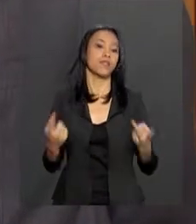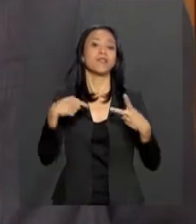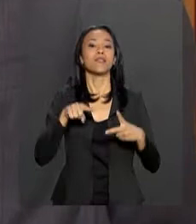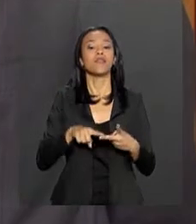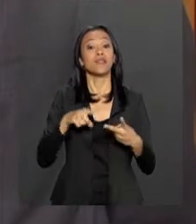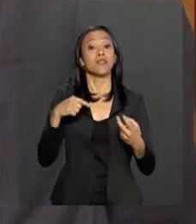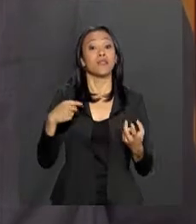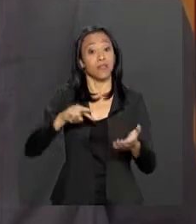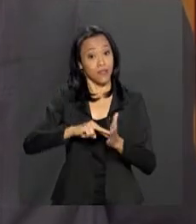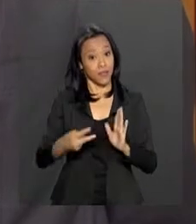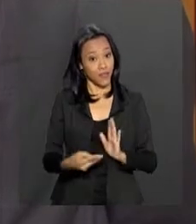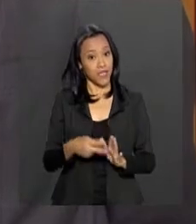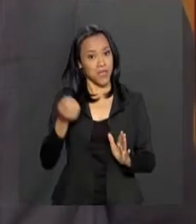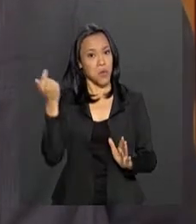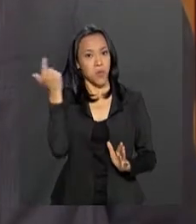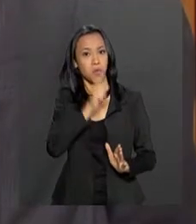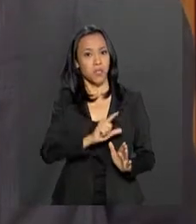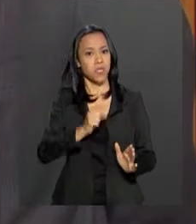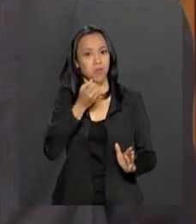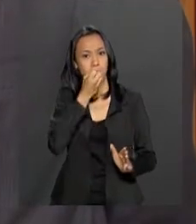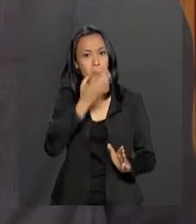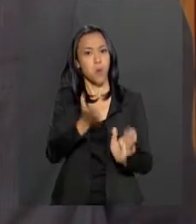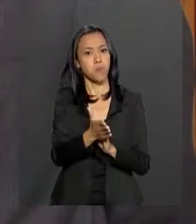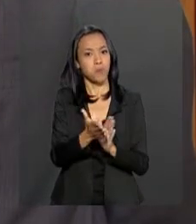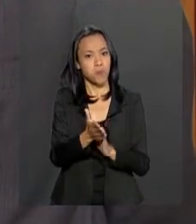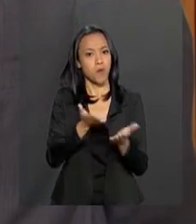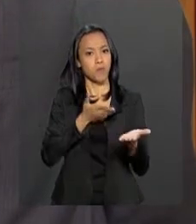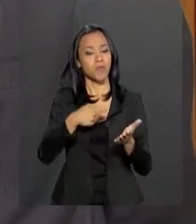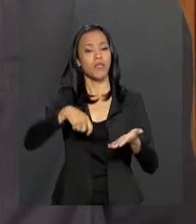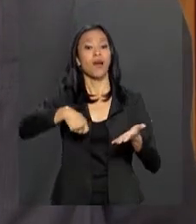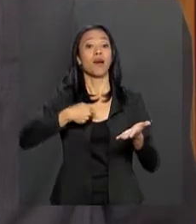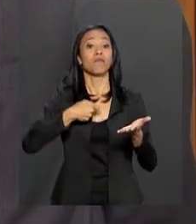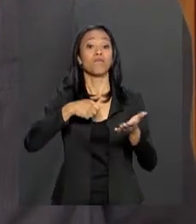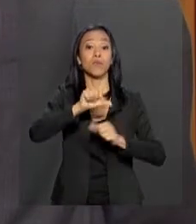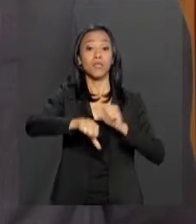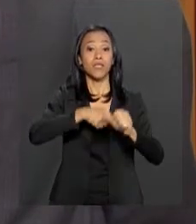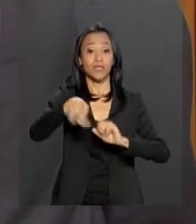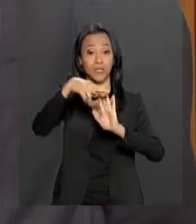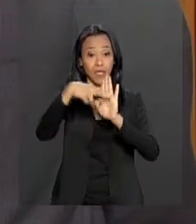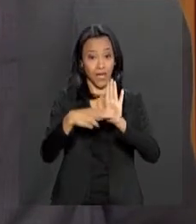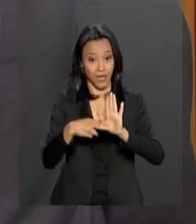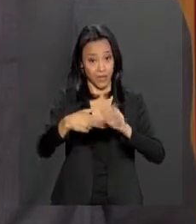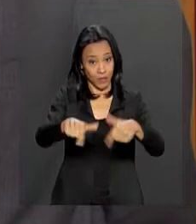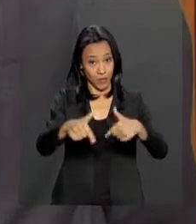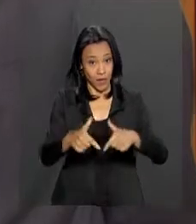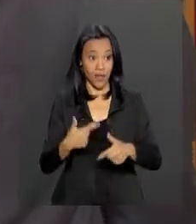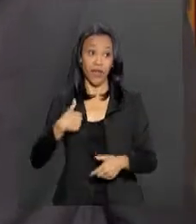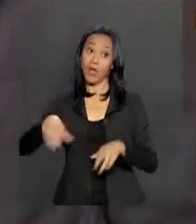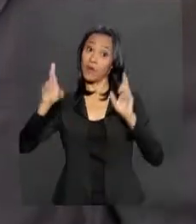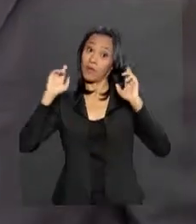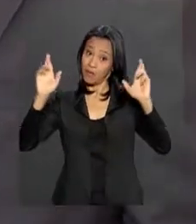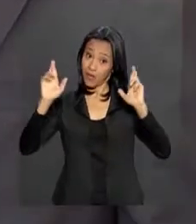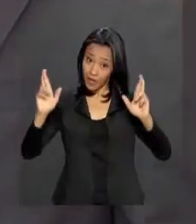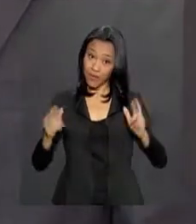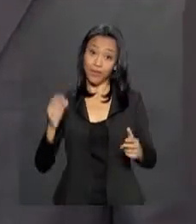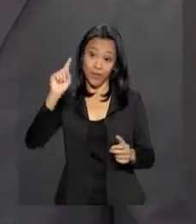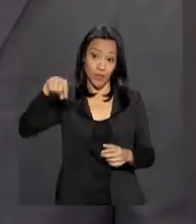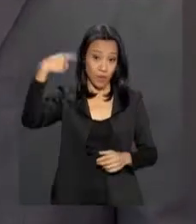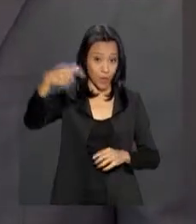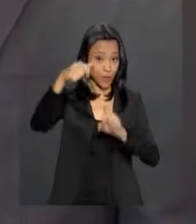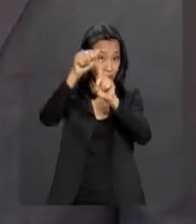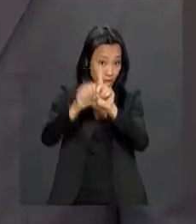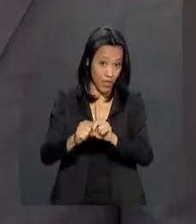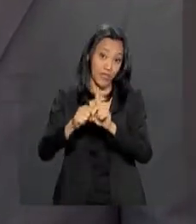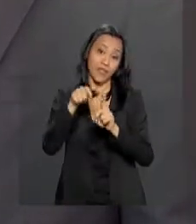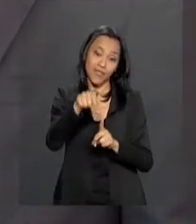de acerto da reforma trabalhista e é sinal de otimismo no nosso país. Eu espero, ministro Caio, que no próximo mês